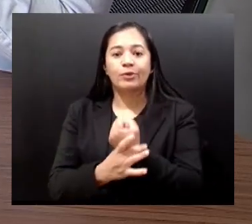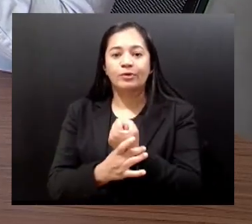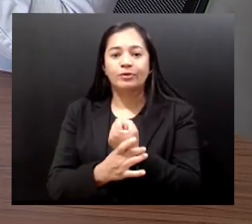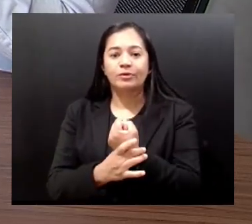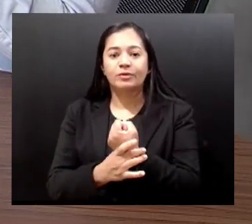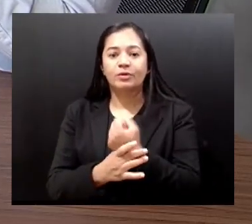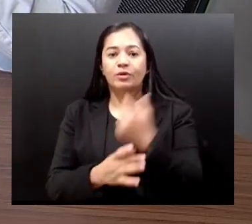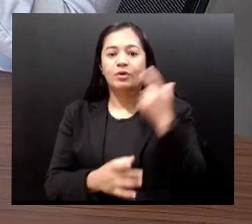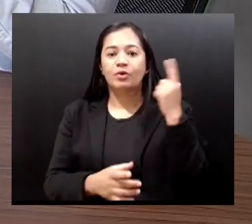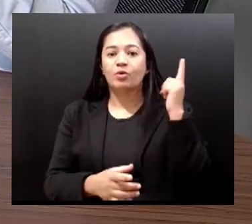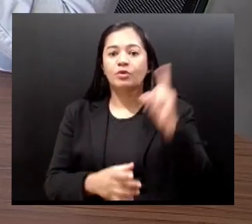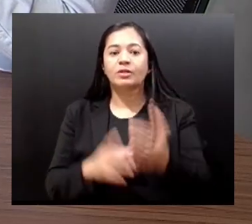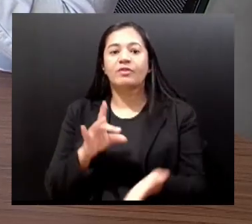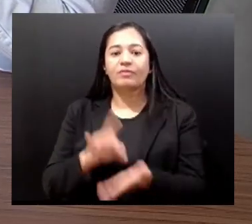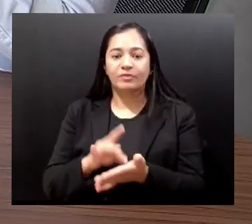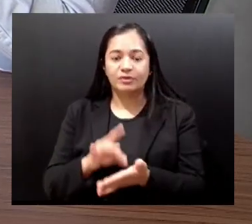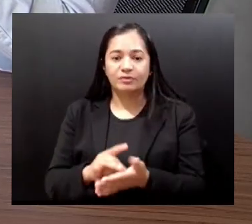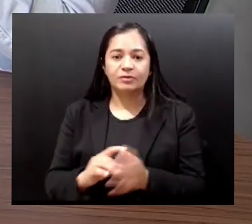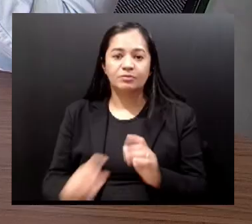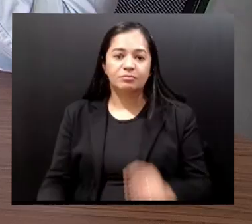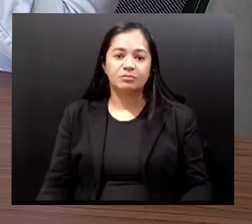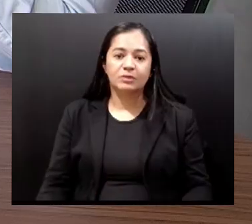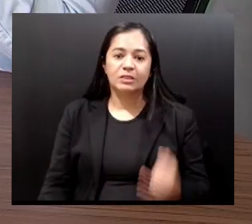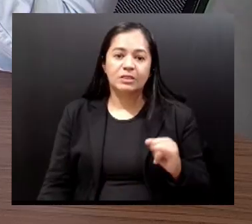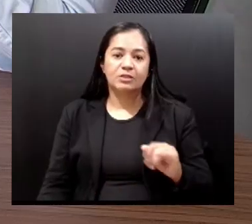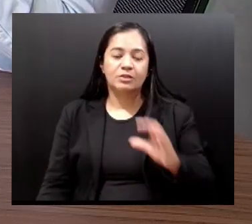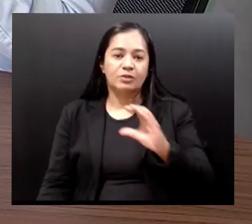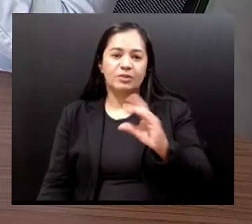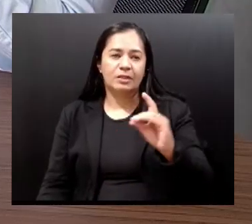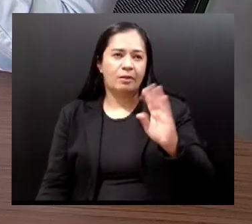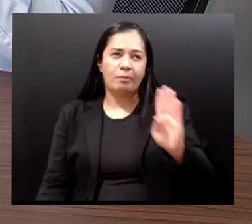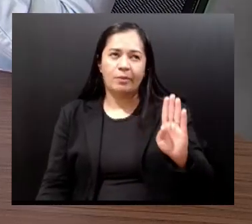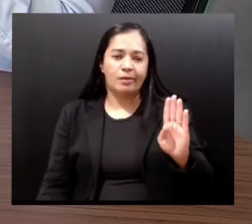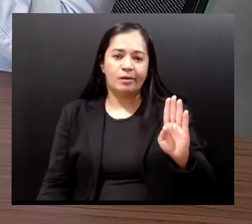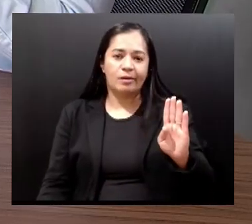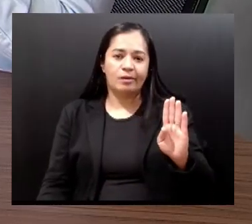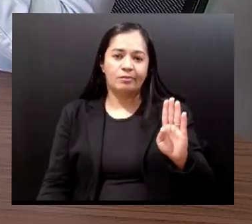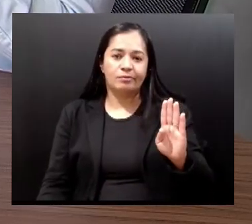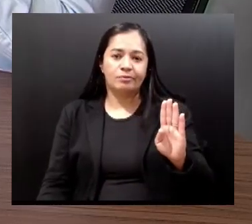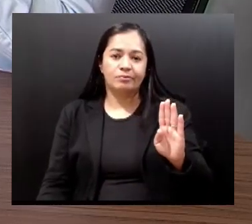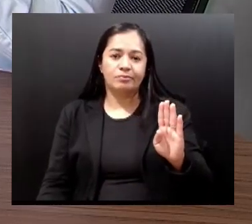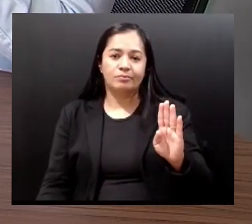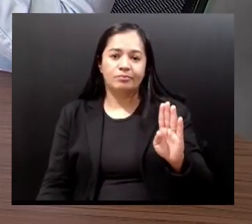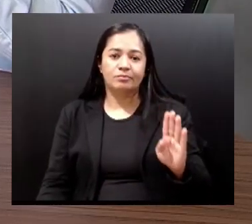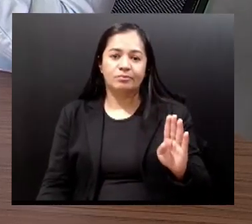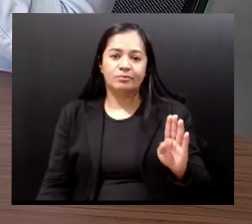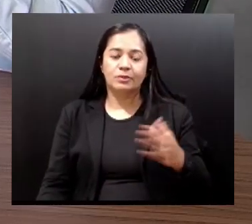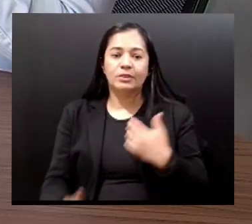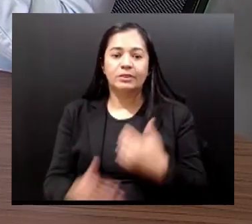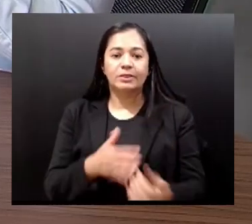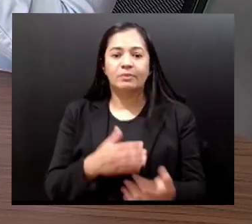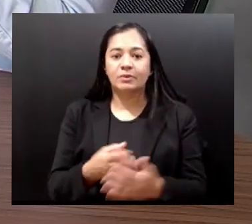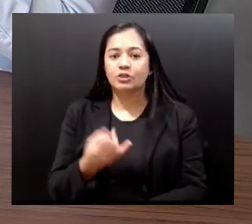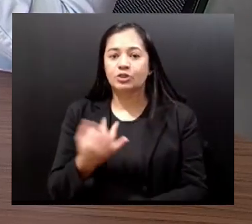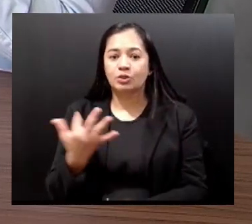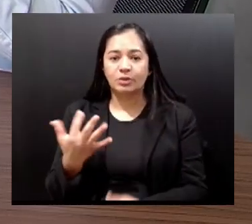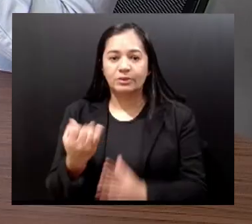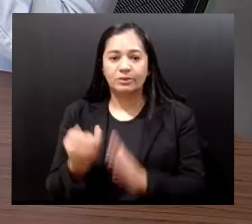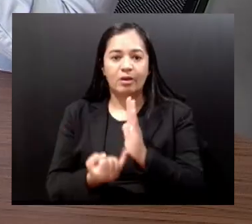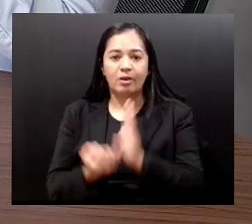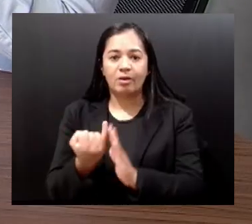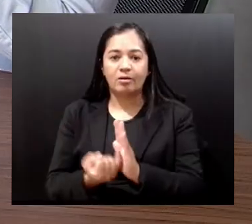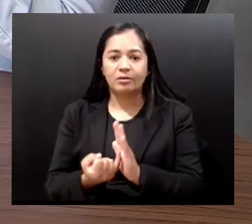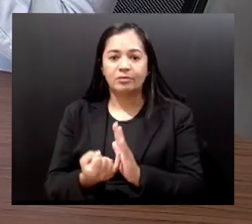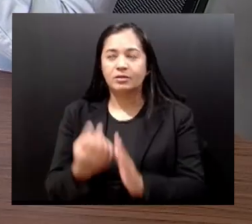dizer com isso? Se eu tenho um CDB que rende IPCA mais 8%, independente de quanto for a inflação no Brasil, se for 20%,